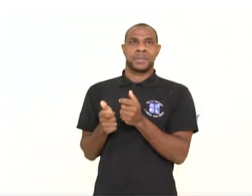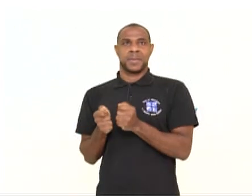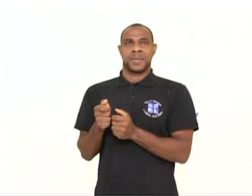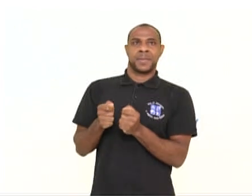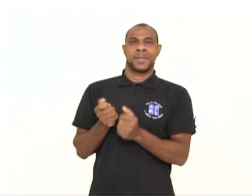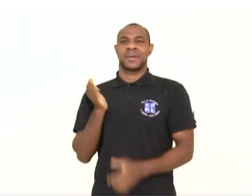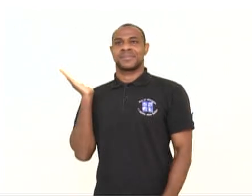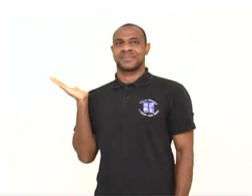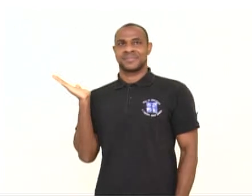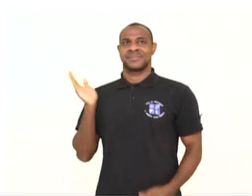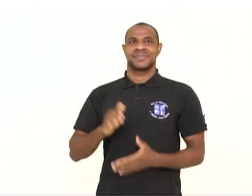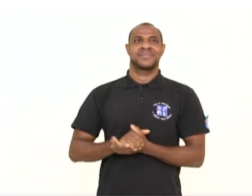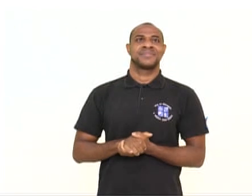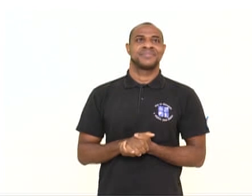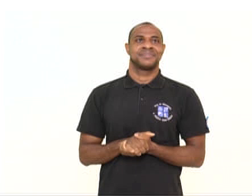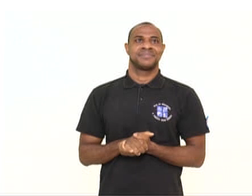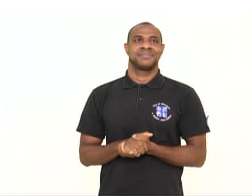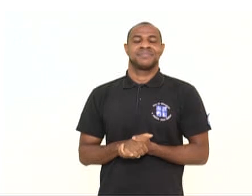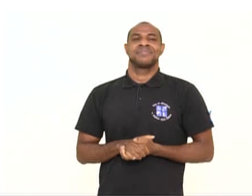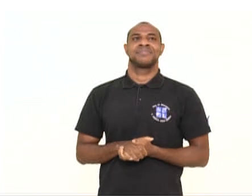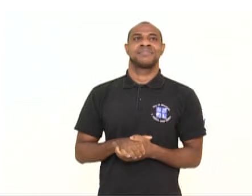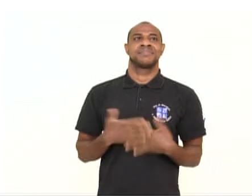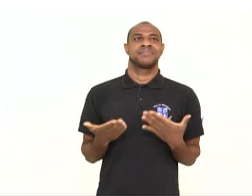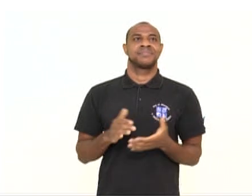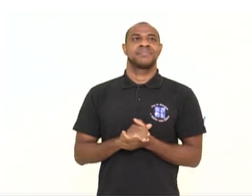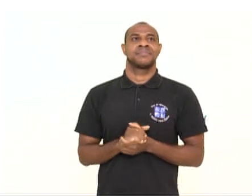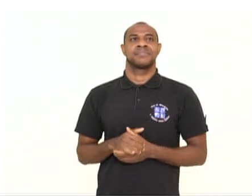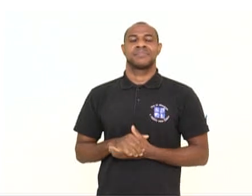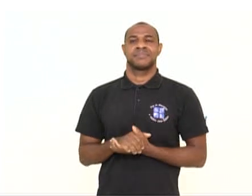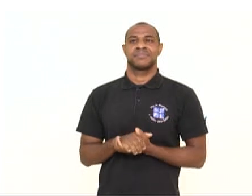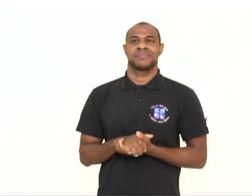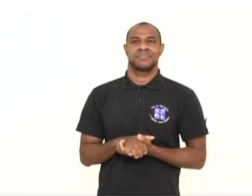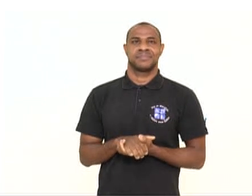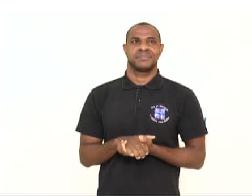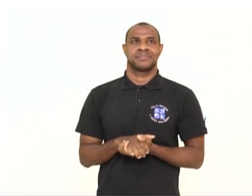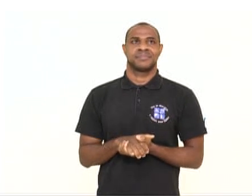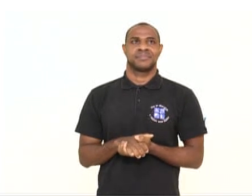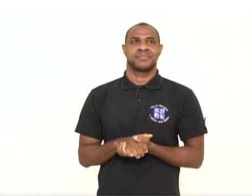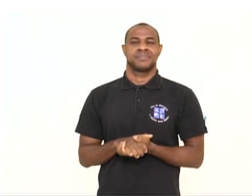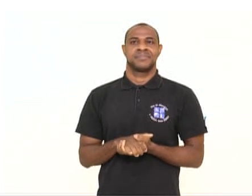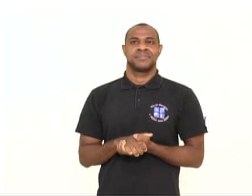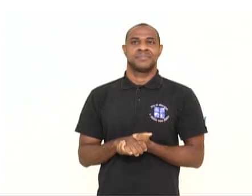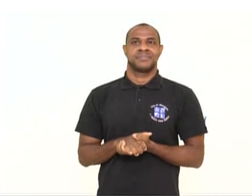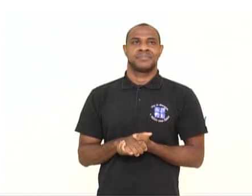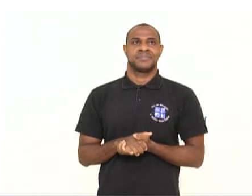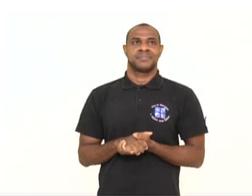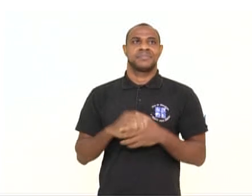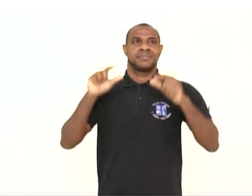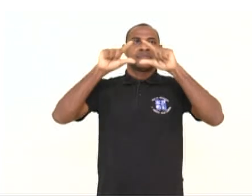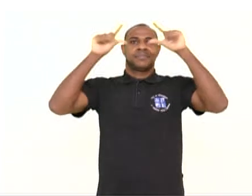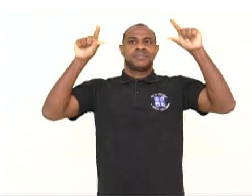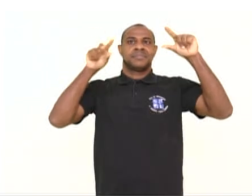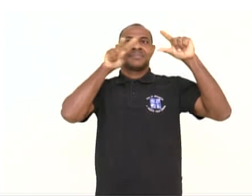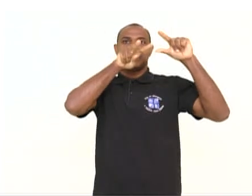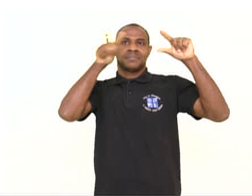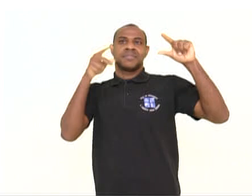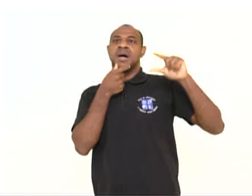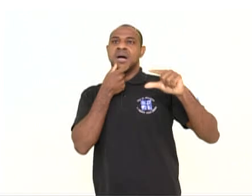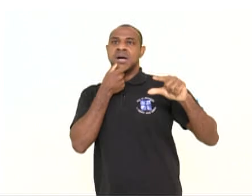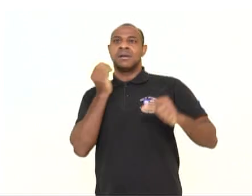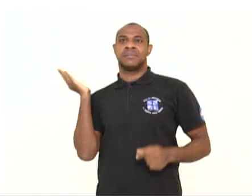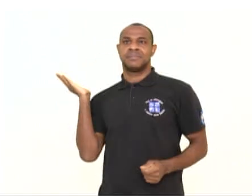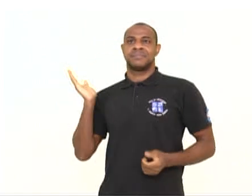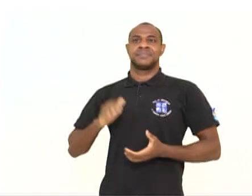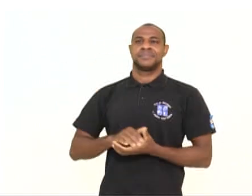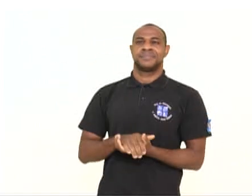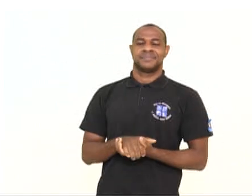está sobrando, certo? Complete the sentences with indoor activities. Surfing on the internet,